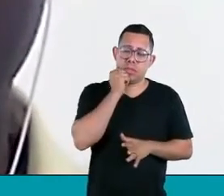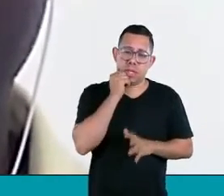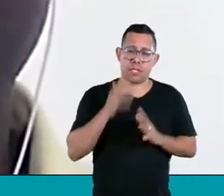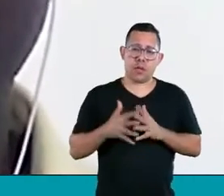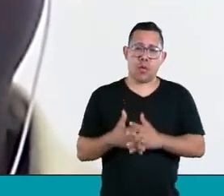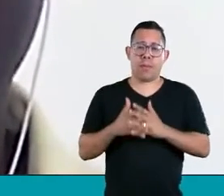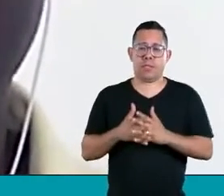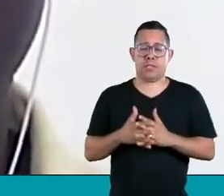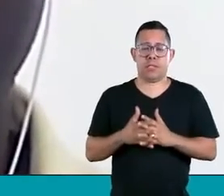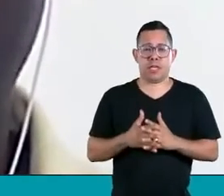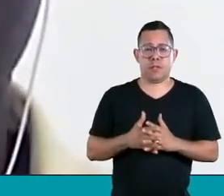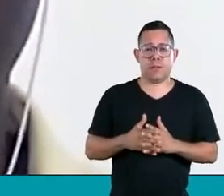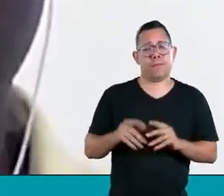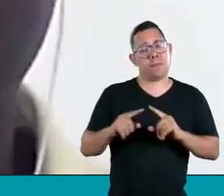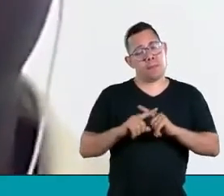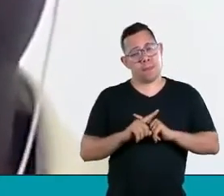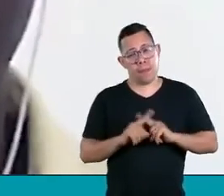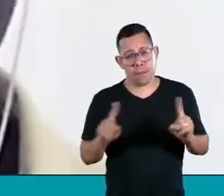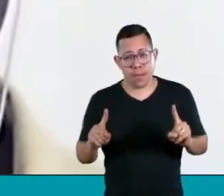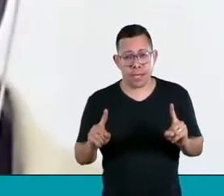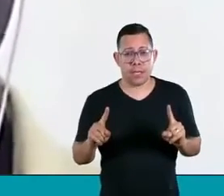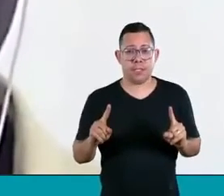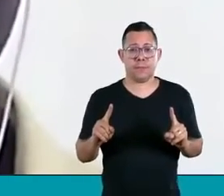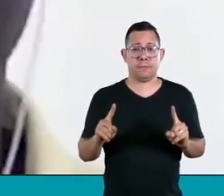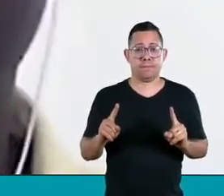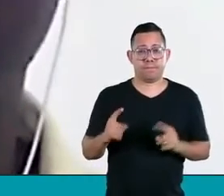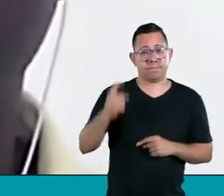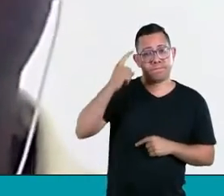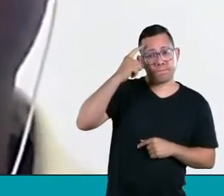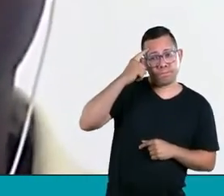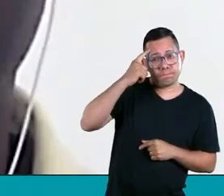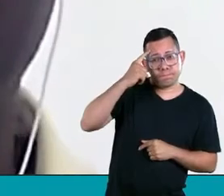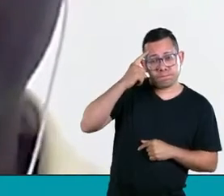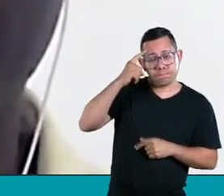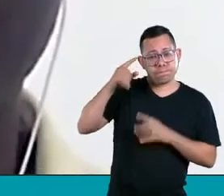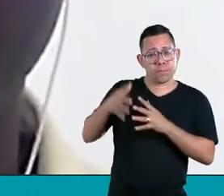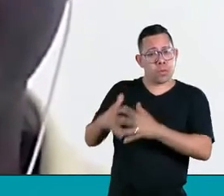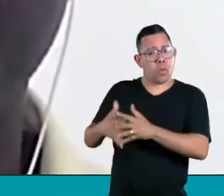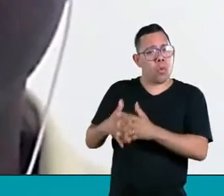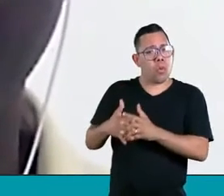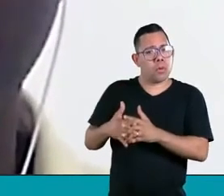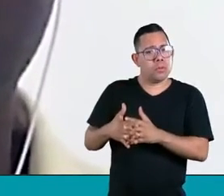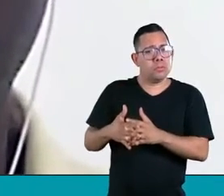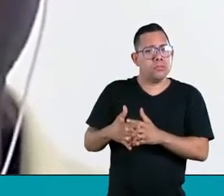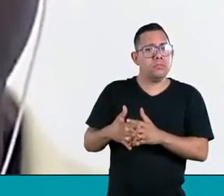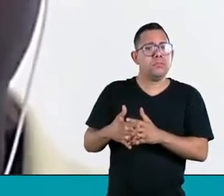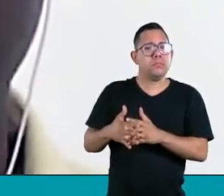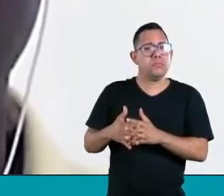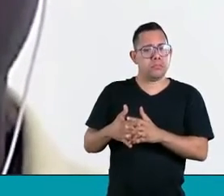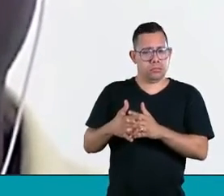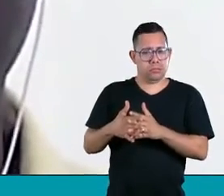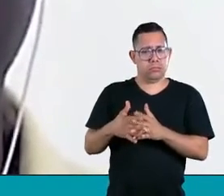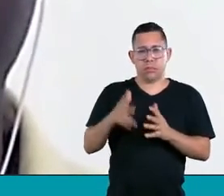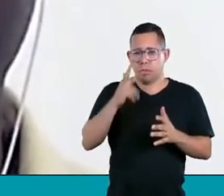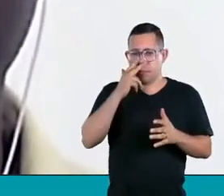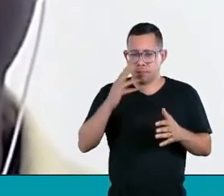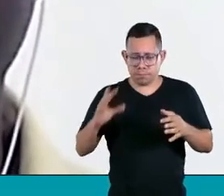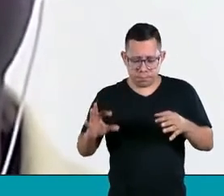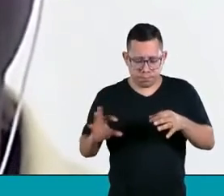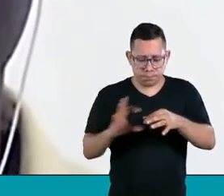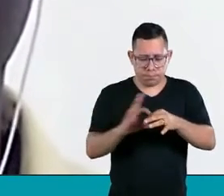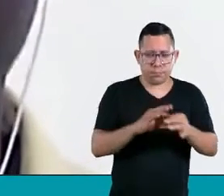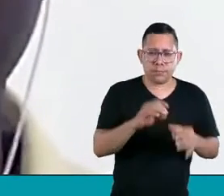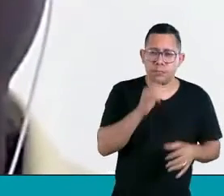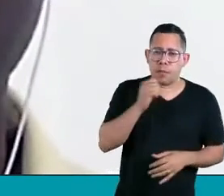complexidade. Em tese, a concepção do pensamento complexo funda-se na proposta de ruptura com a concepção de ciência